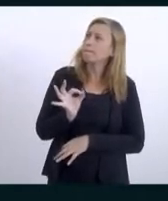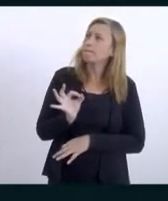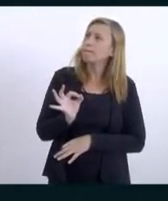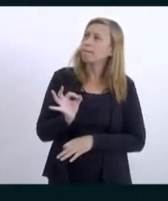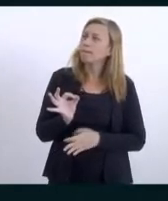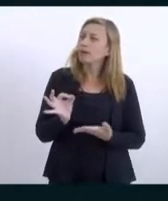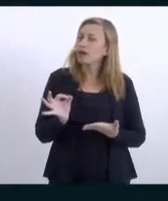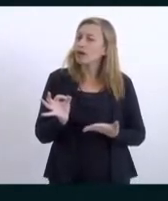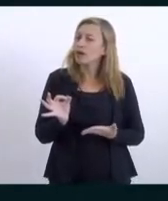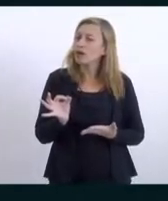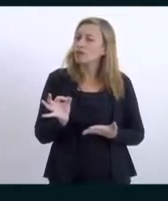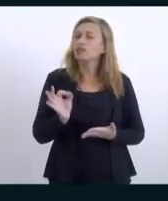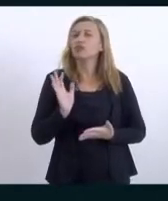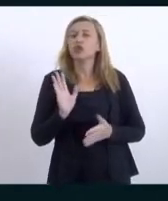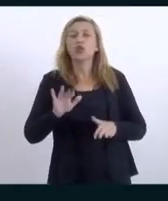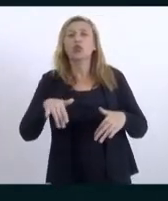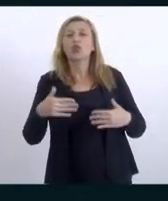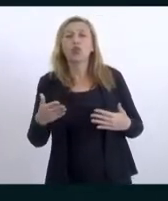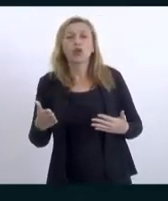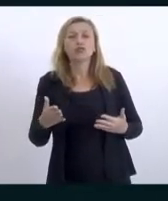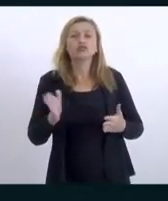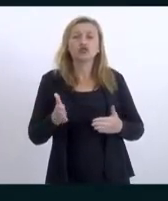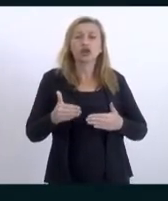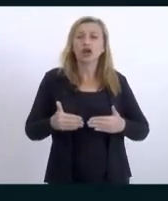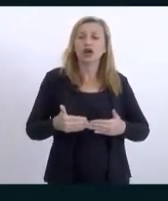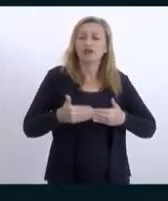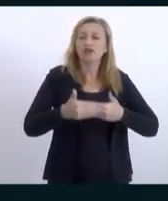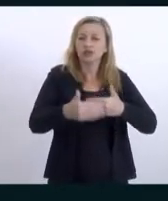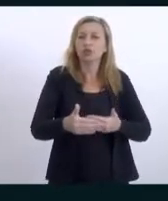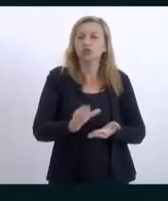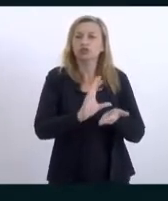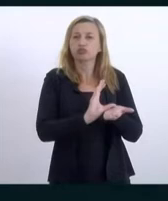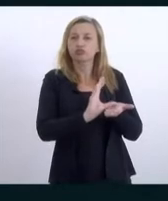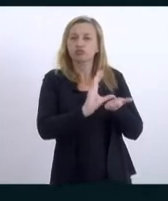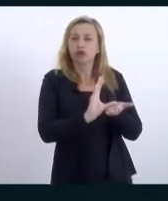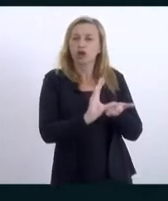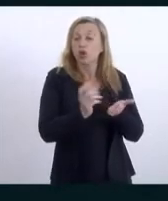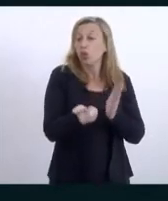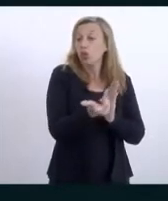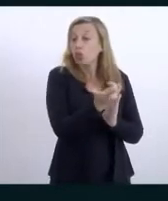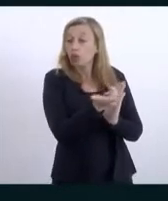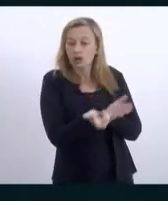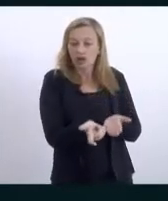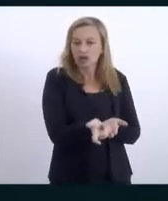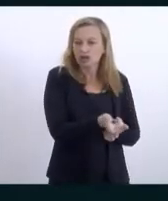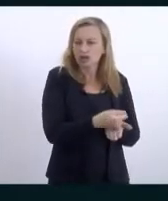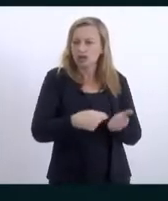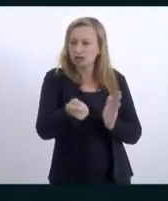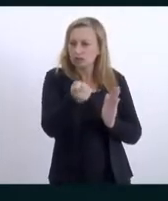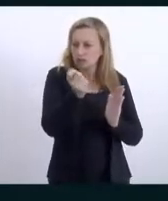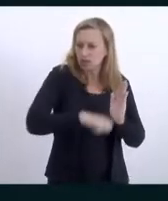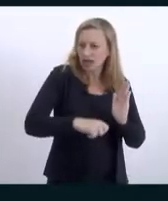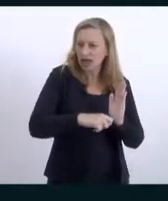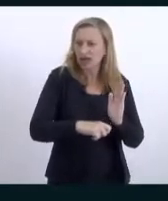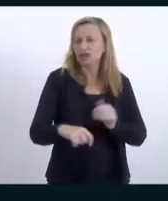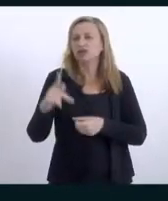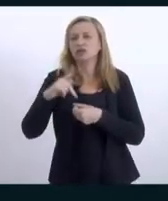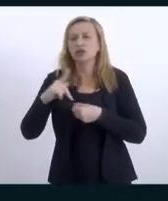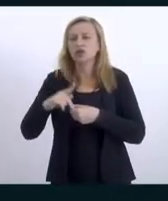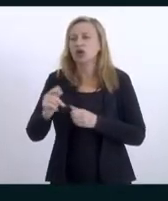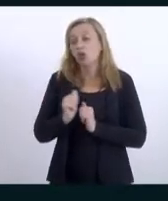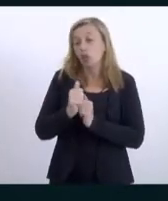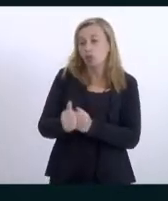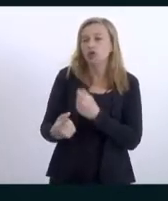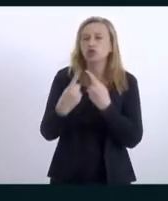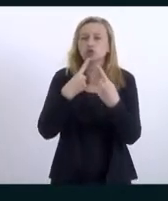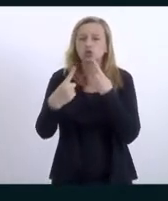isso já avançou, na questão tributária do petróleo, que acompanhei durante um certo tempo uma